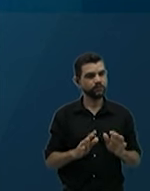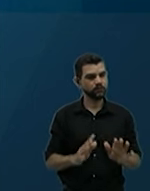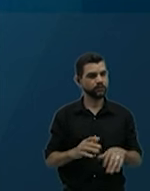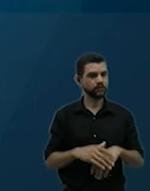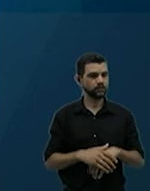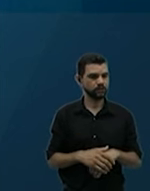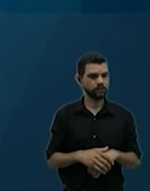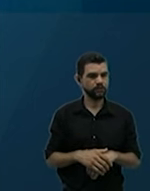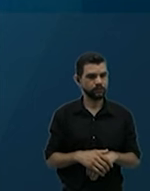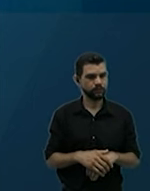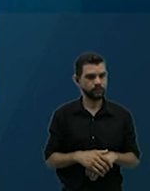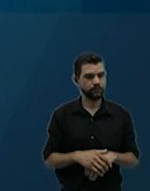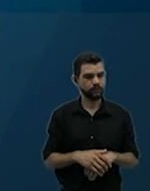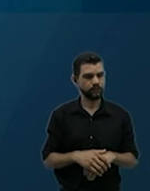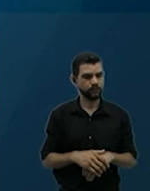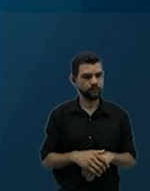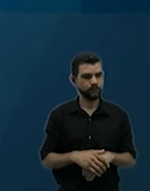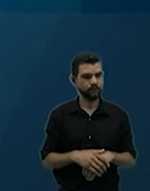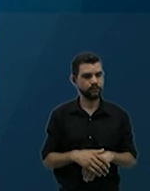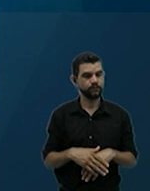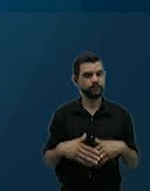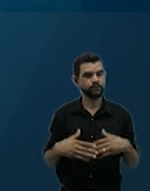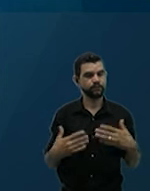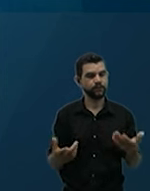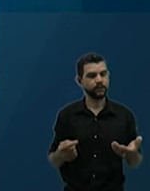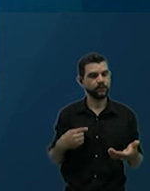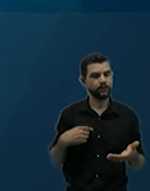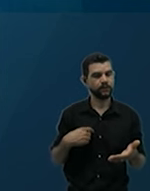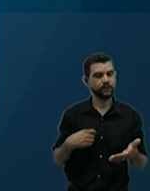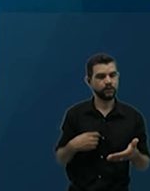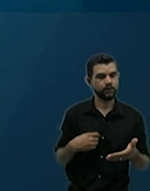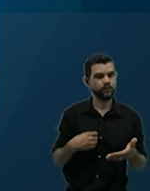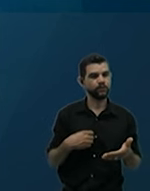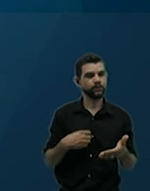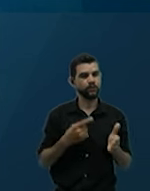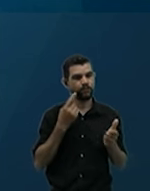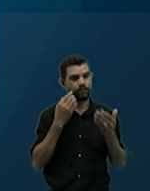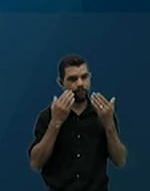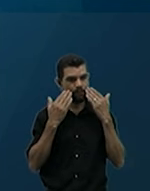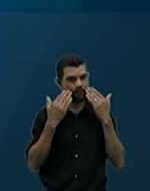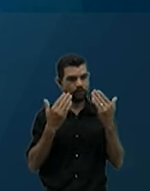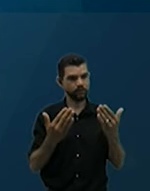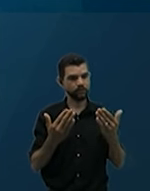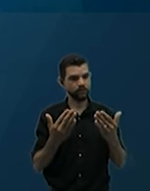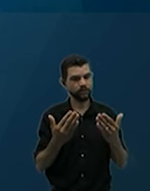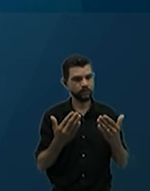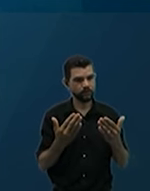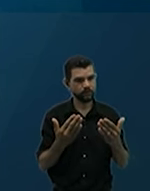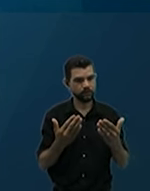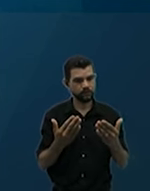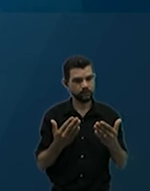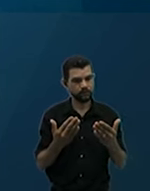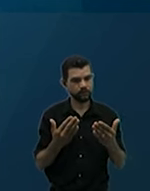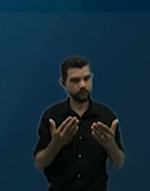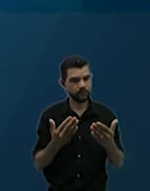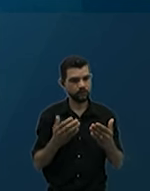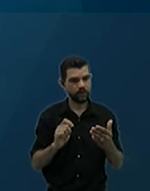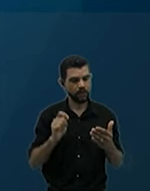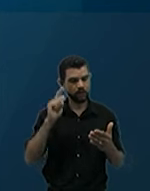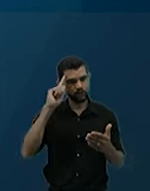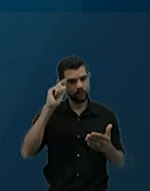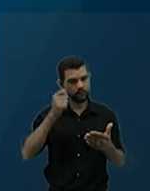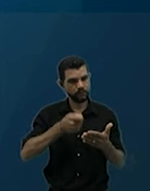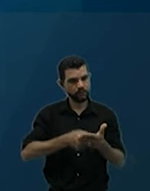passo a assinalar esse veredito da